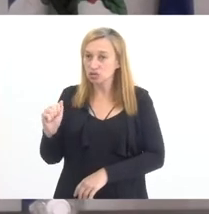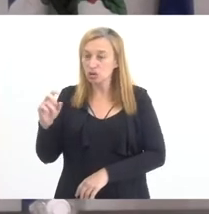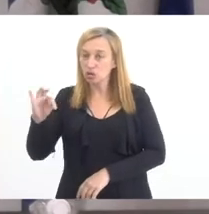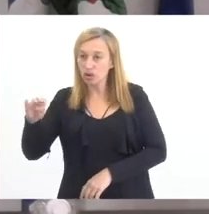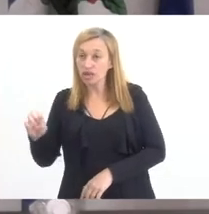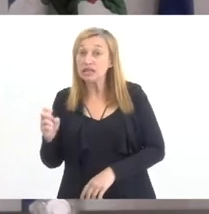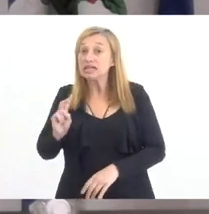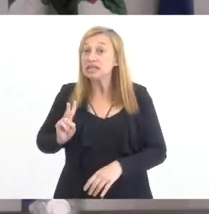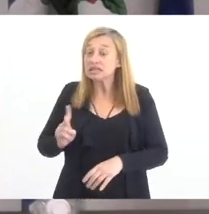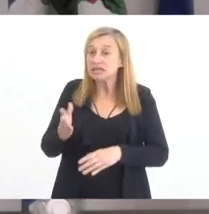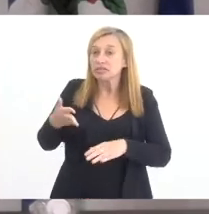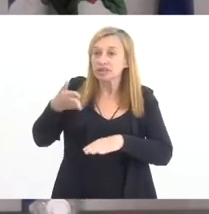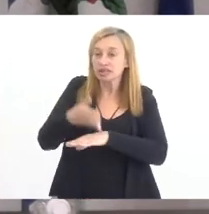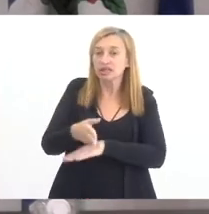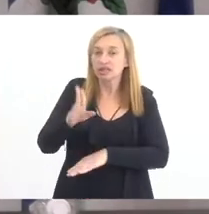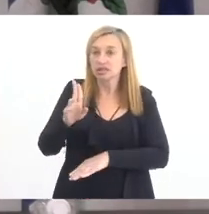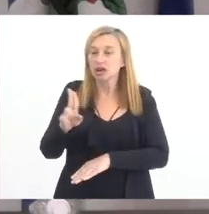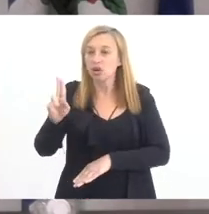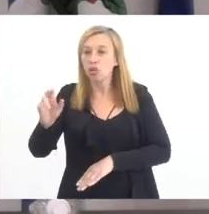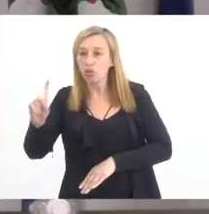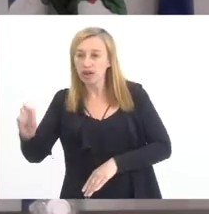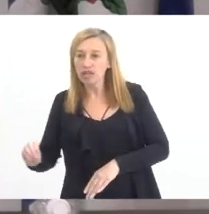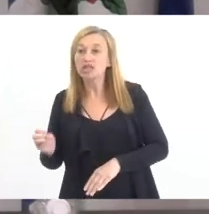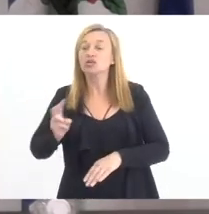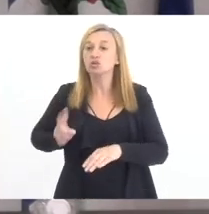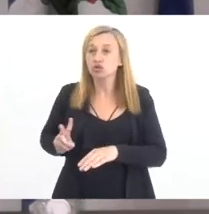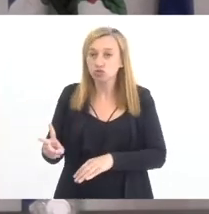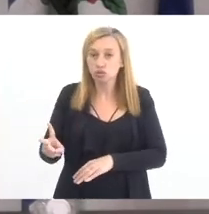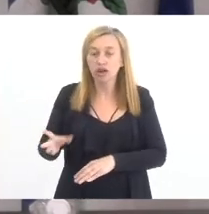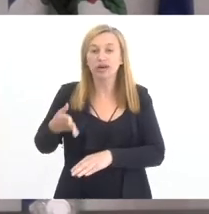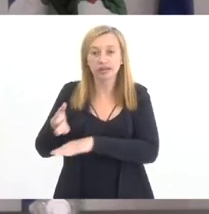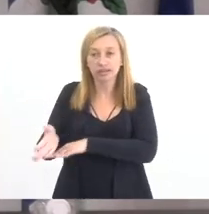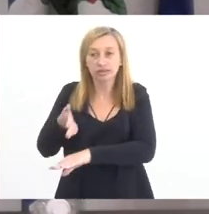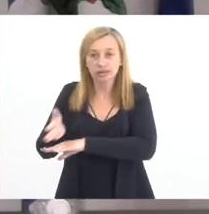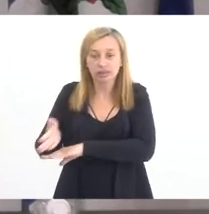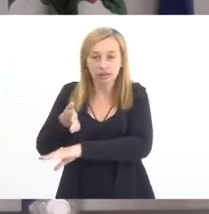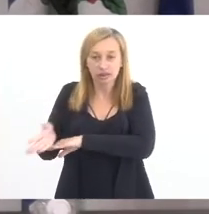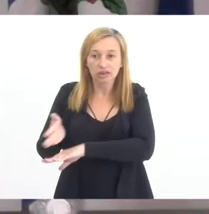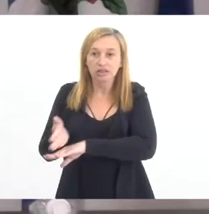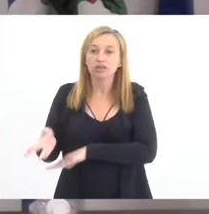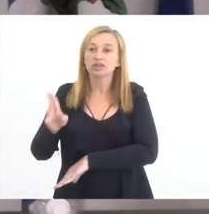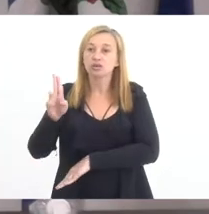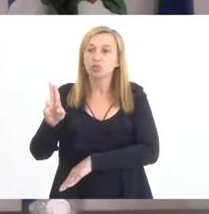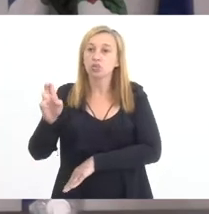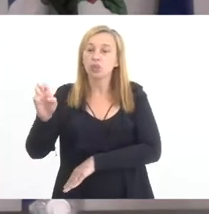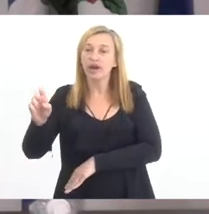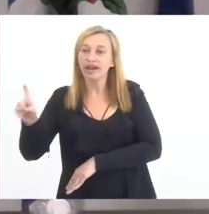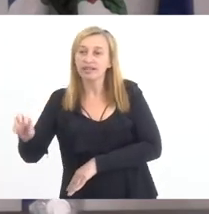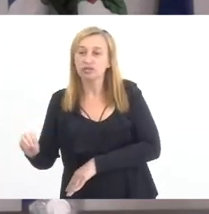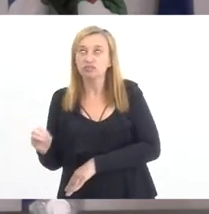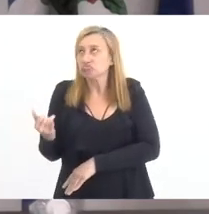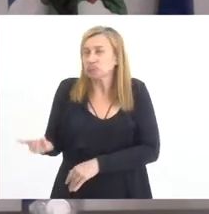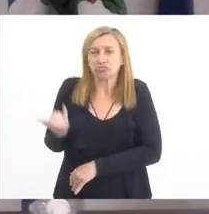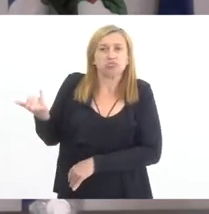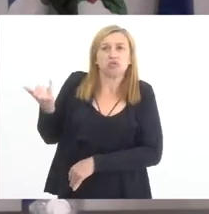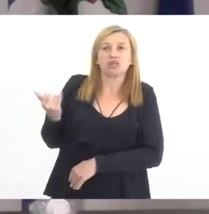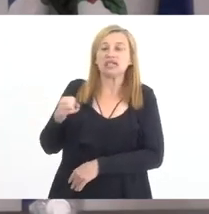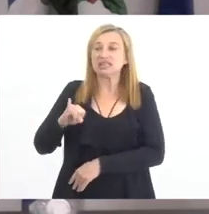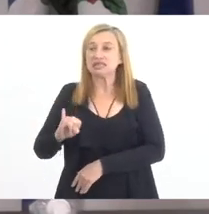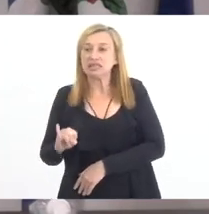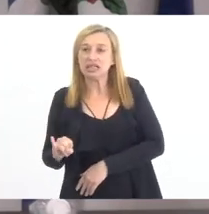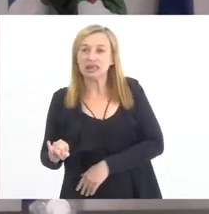sempre ingressaram na UESO e vão continuar ingressando na UESO, não importa se a UESO vai